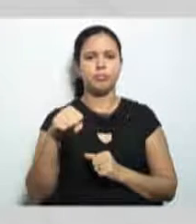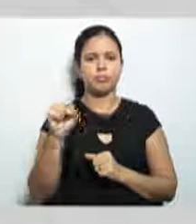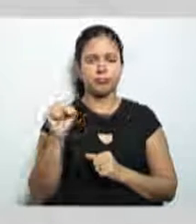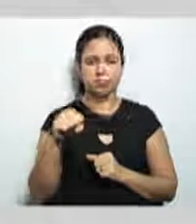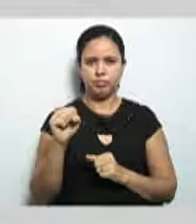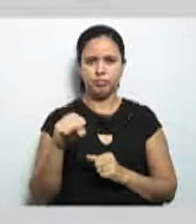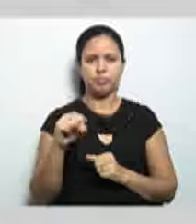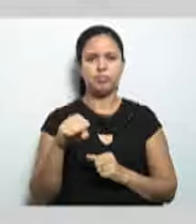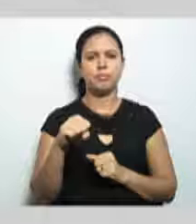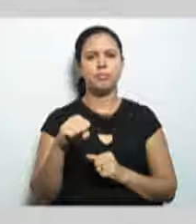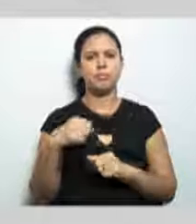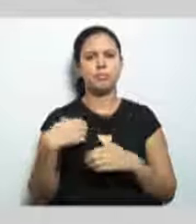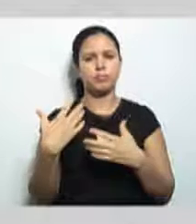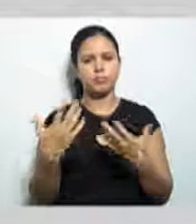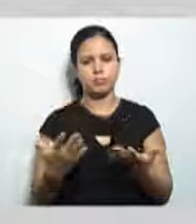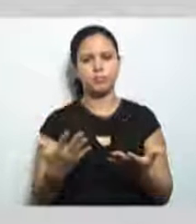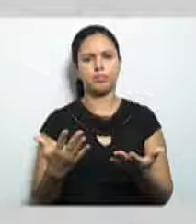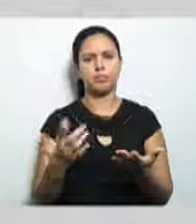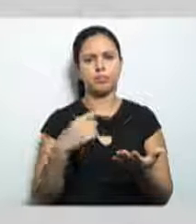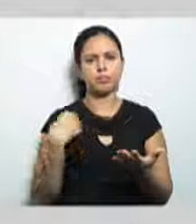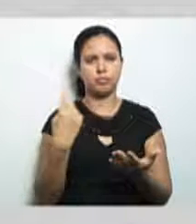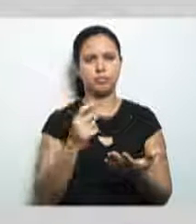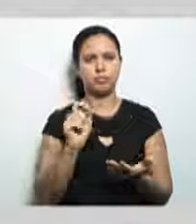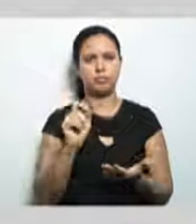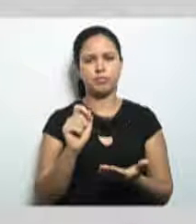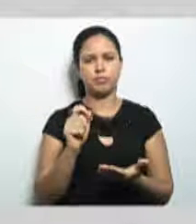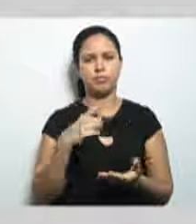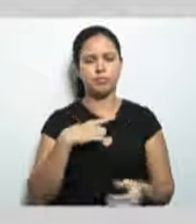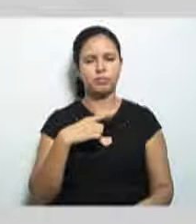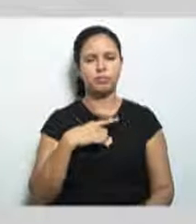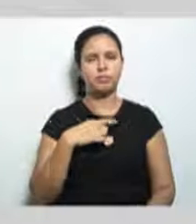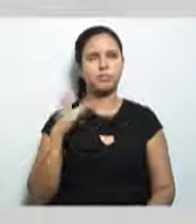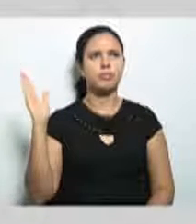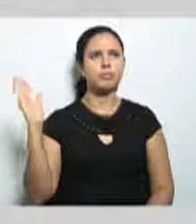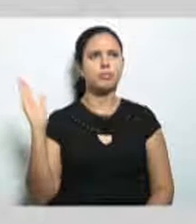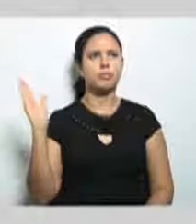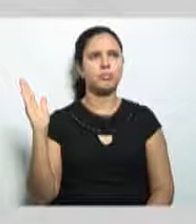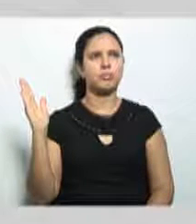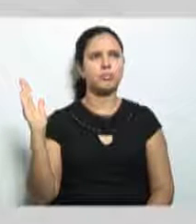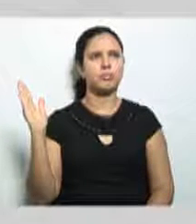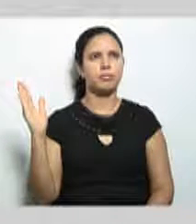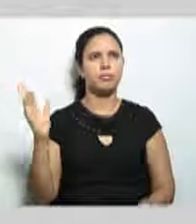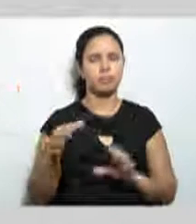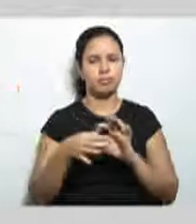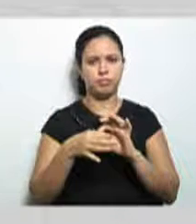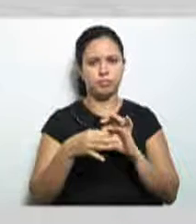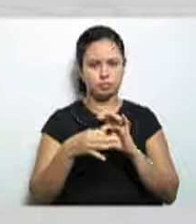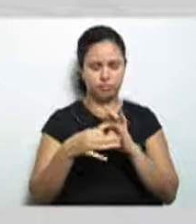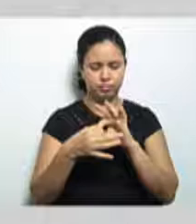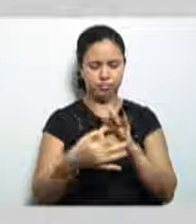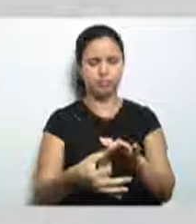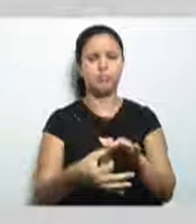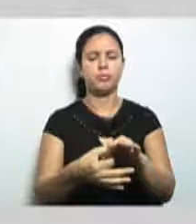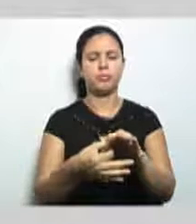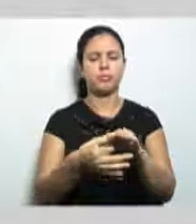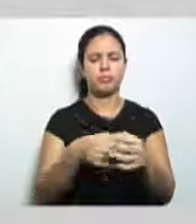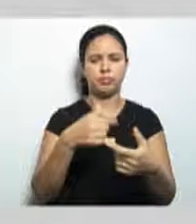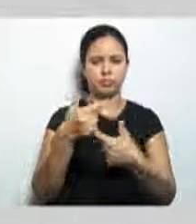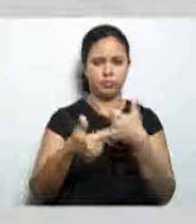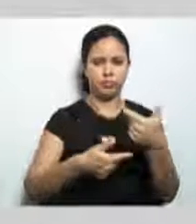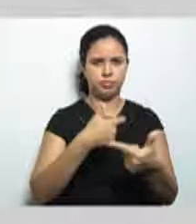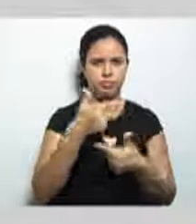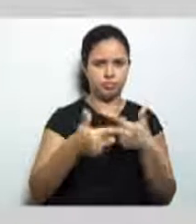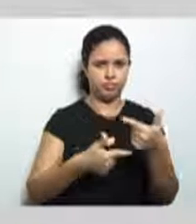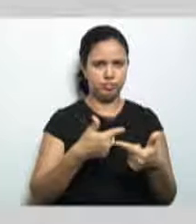Exatamente, né? Então, a gente tem aqui a relação dos trabalhadores no modo de